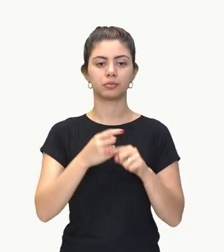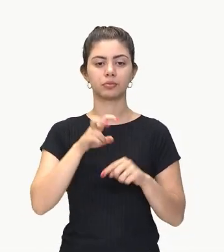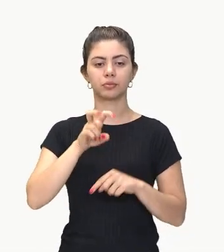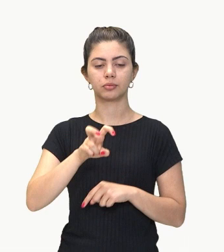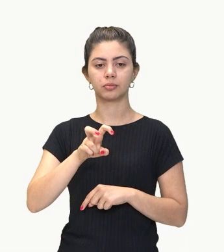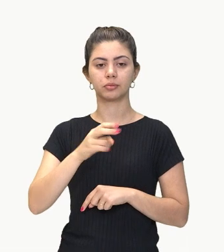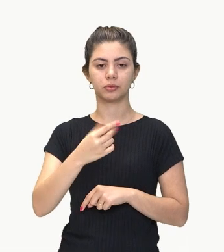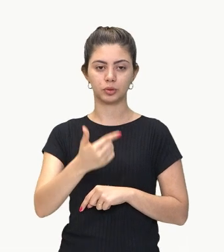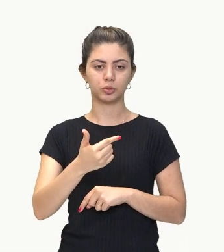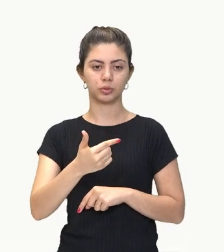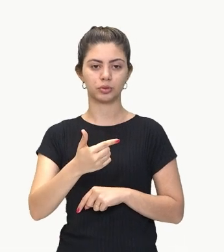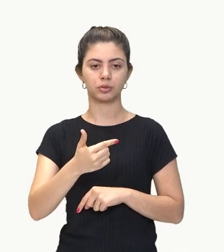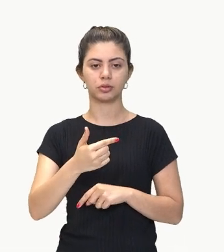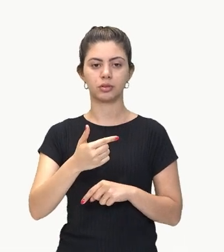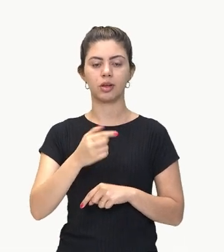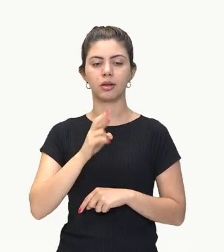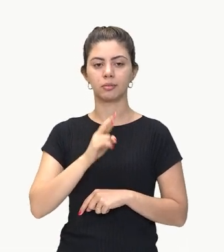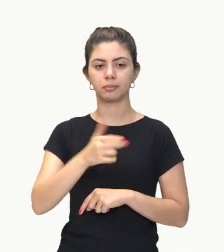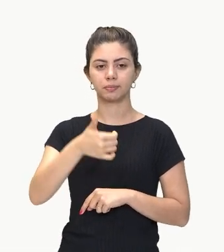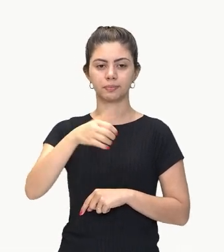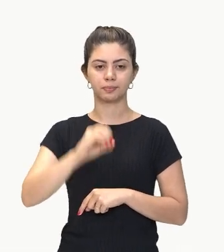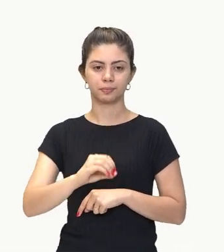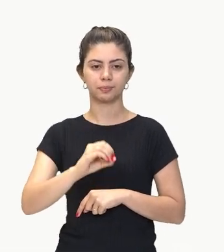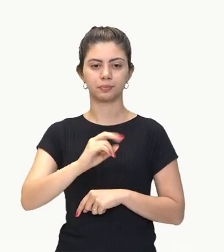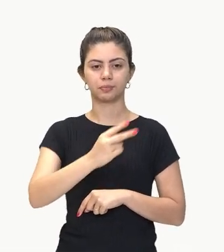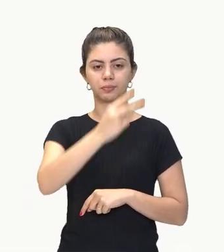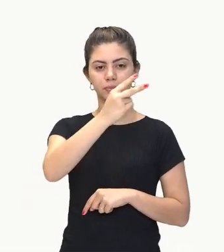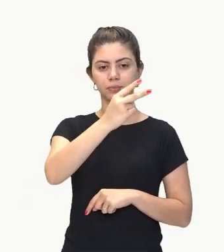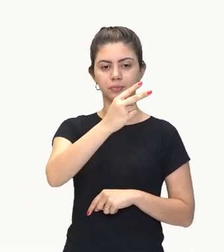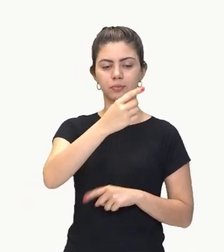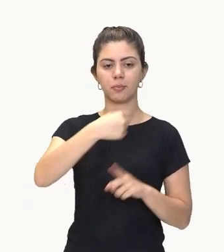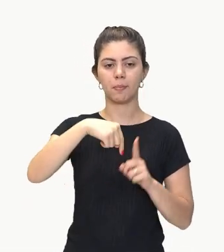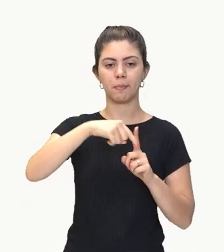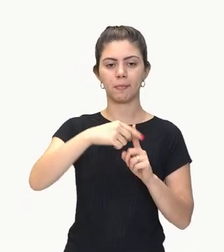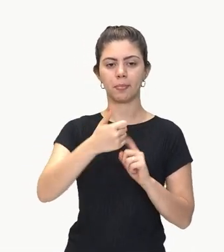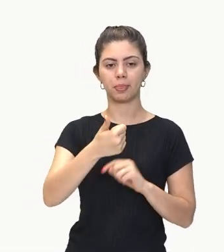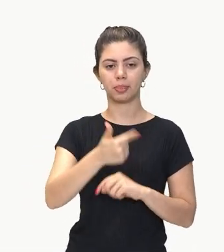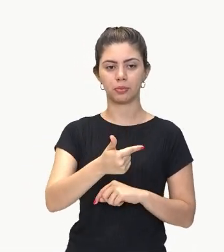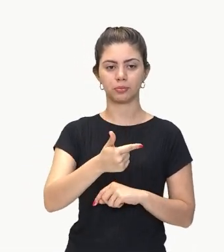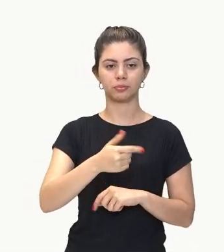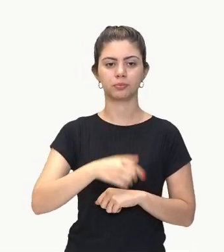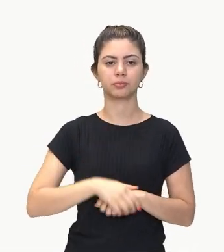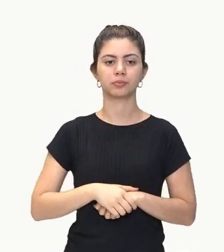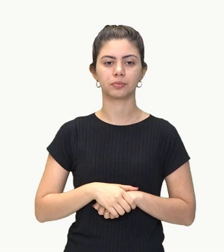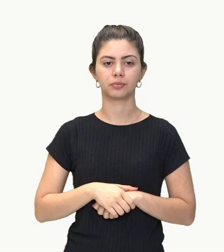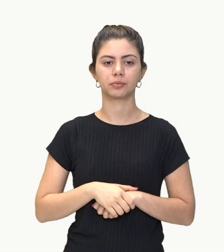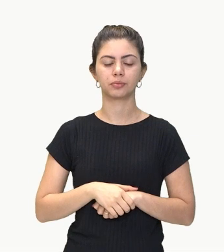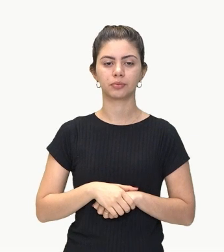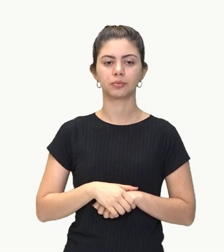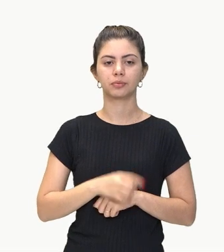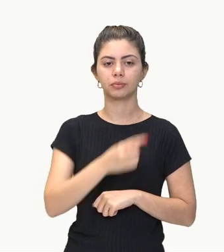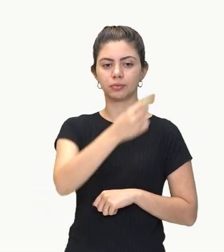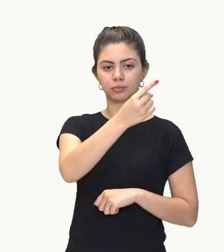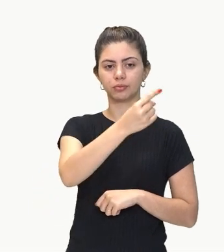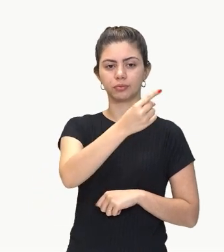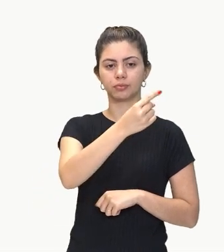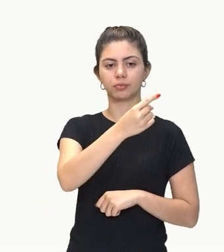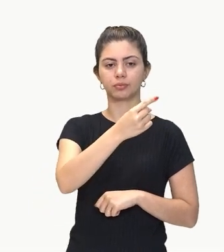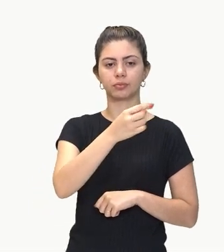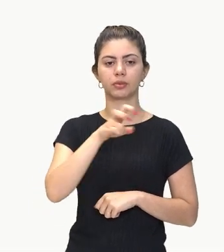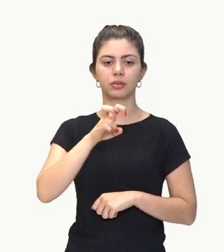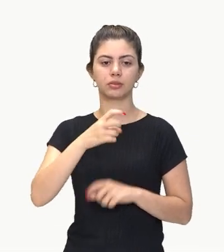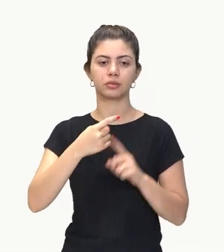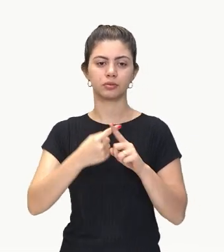2, 10. Com 2 que subiu, 12, vai 1. 5